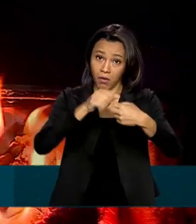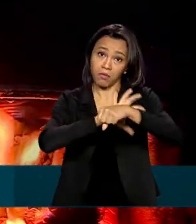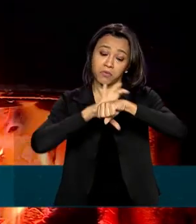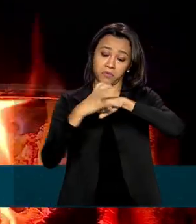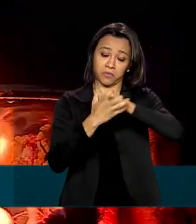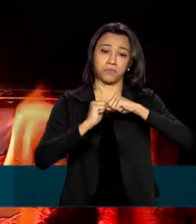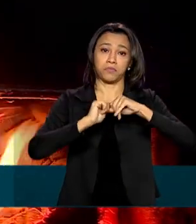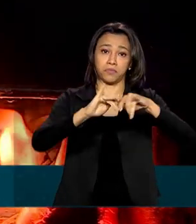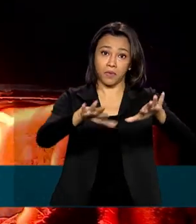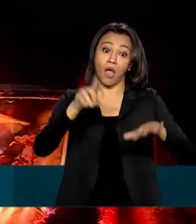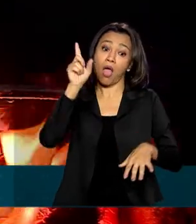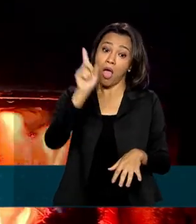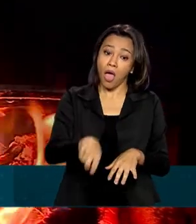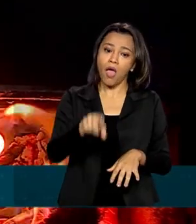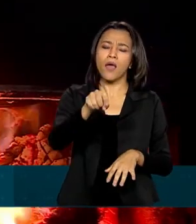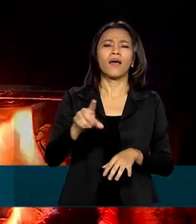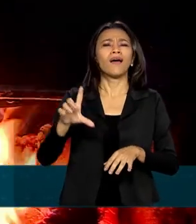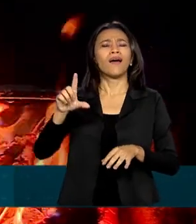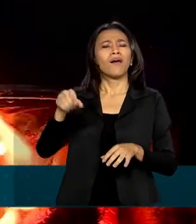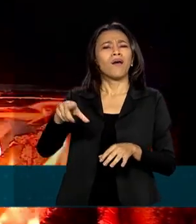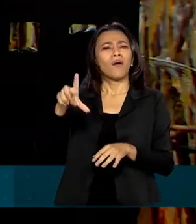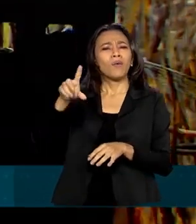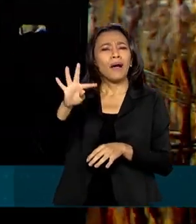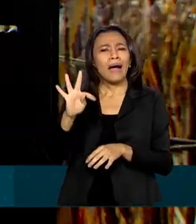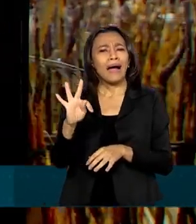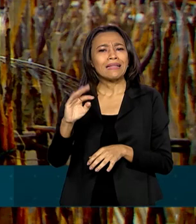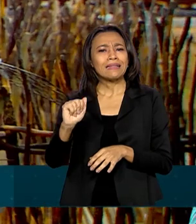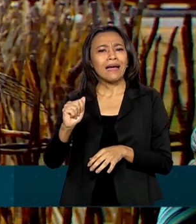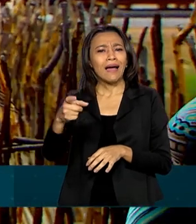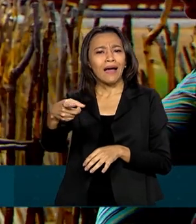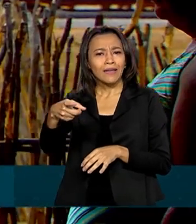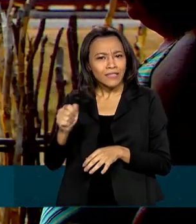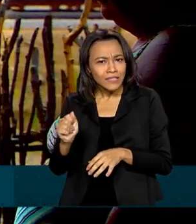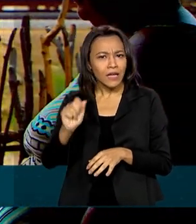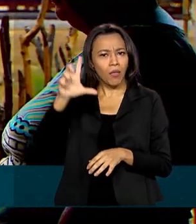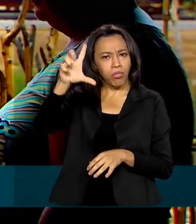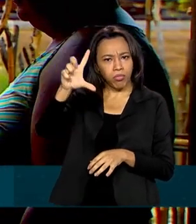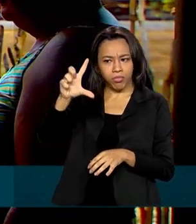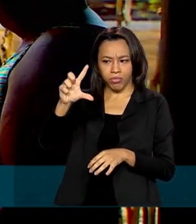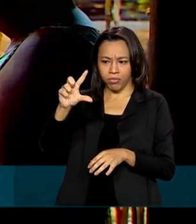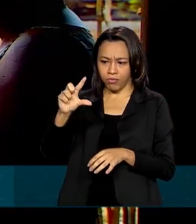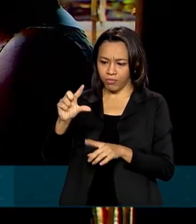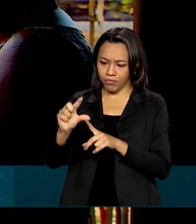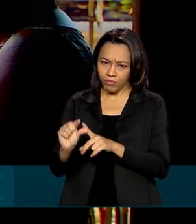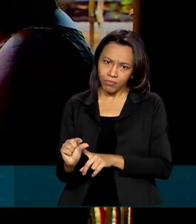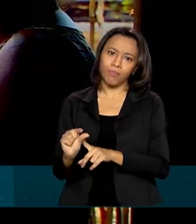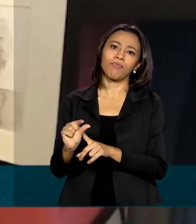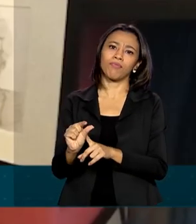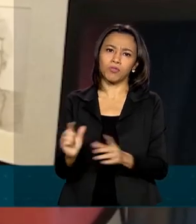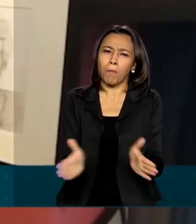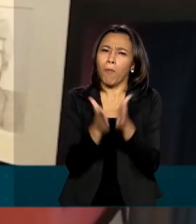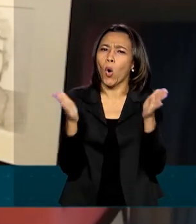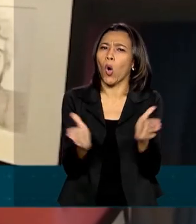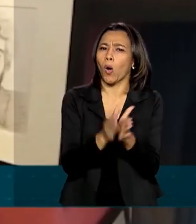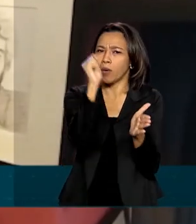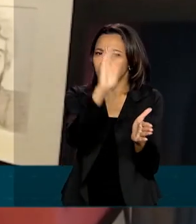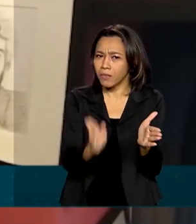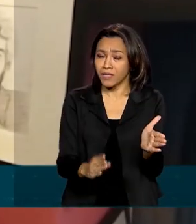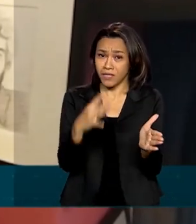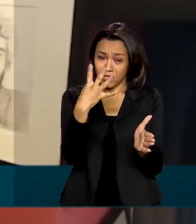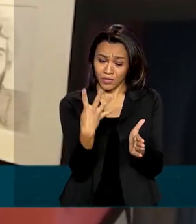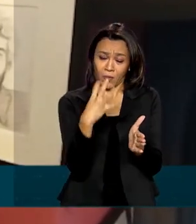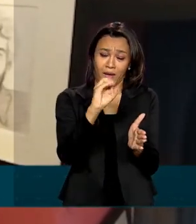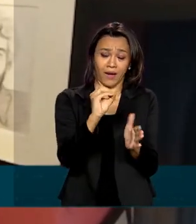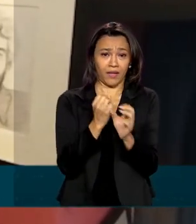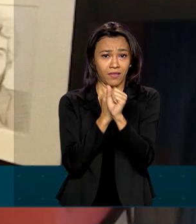responsável por levar a taxa de extrema pobreza do Brasil ao menor patamar em 40 anos. A conclusão é